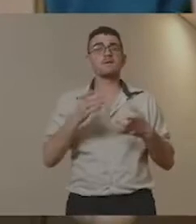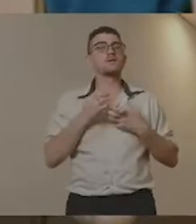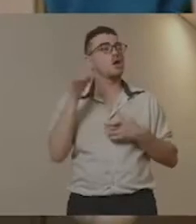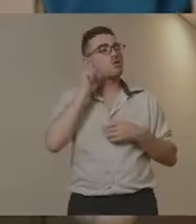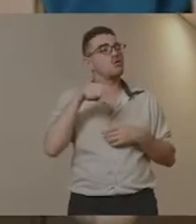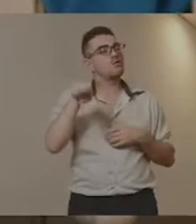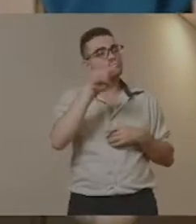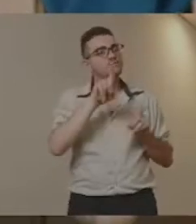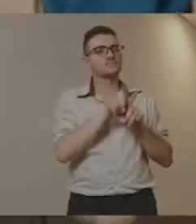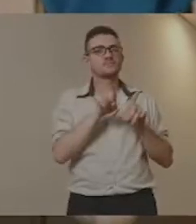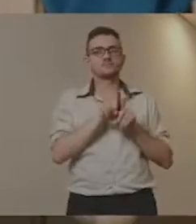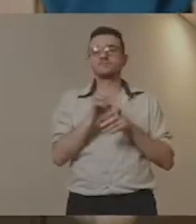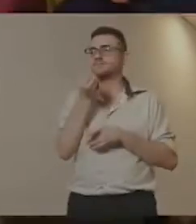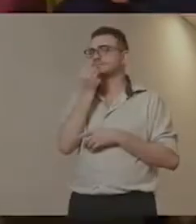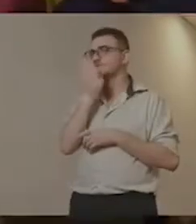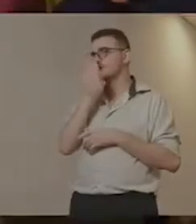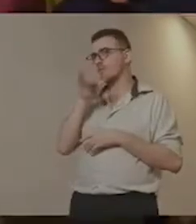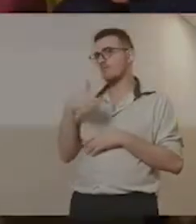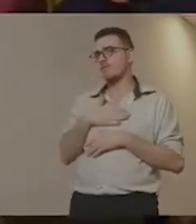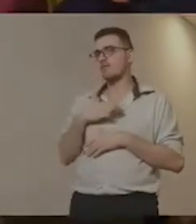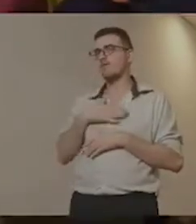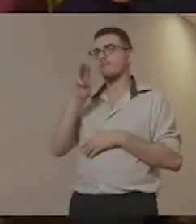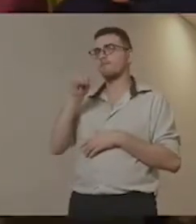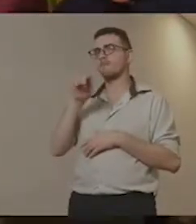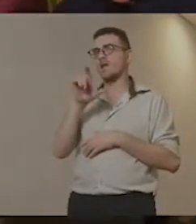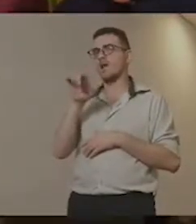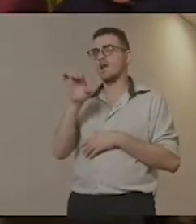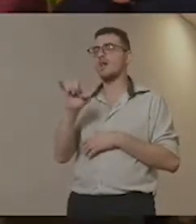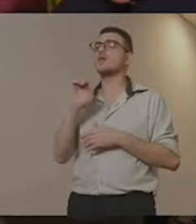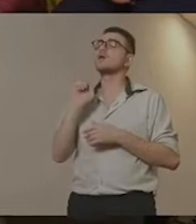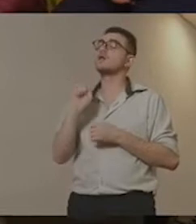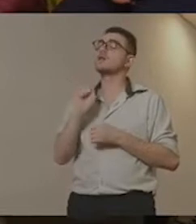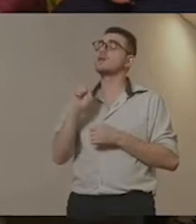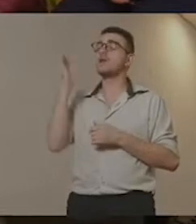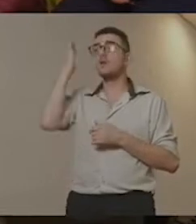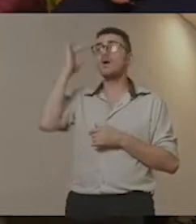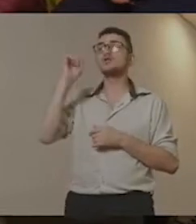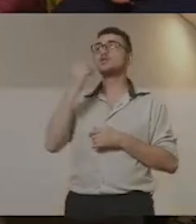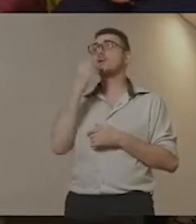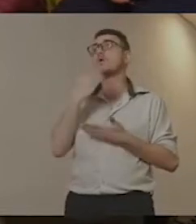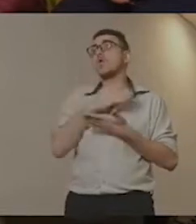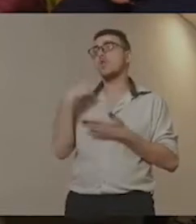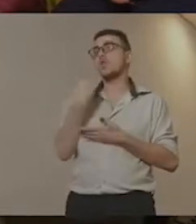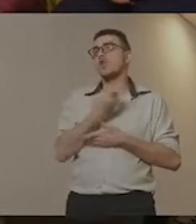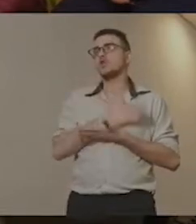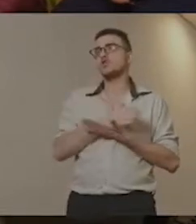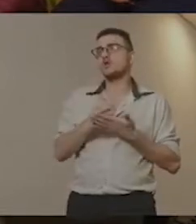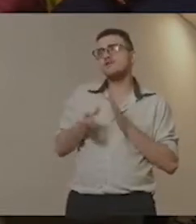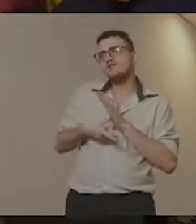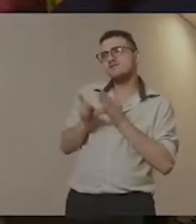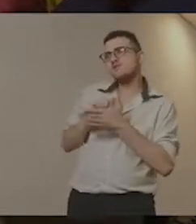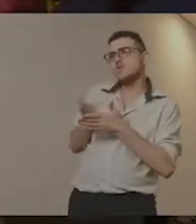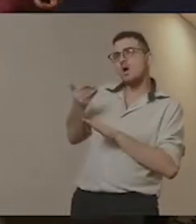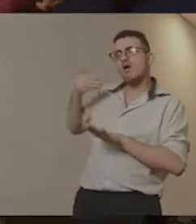Boa tarde, eu sou a Micaele, e eu acho que é bom a gente começar, na verdade, no antes da pandemia, né? Na